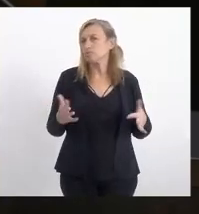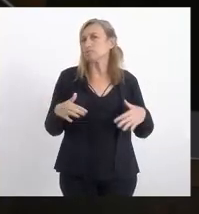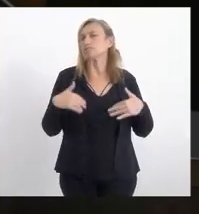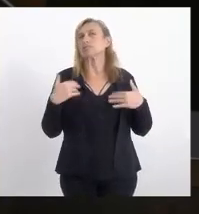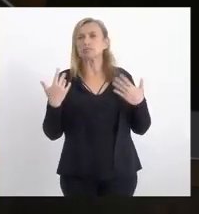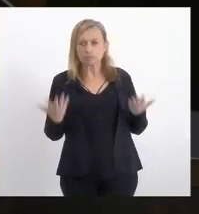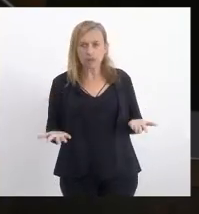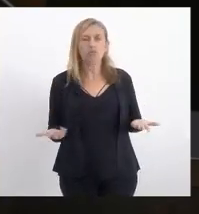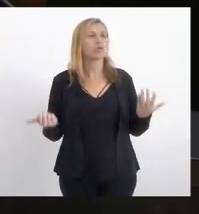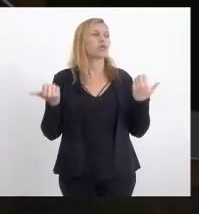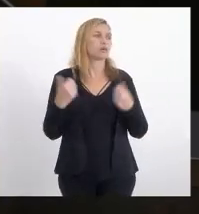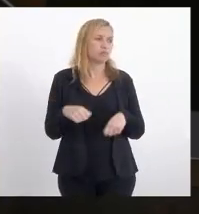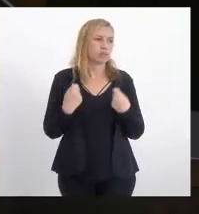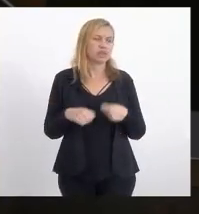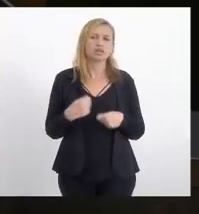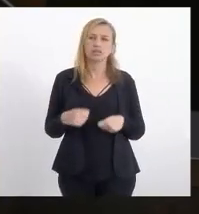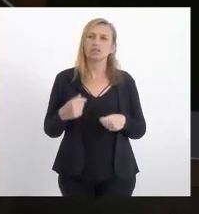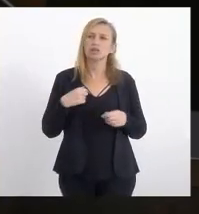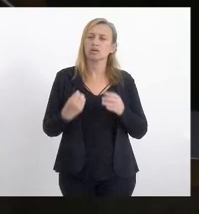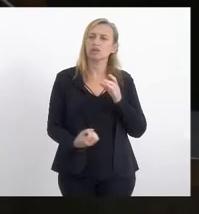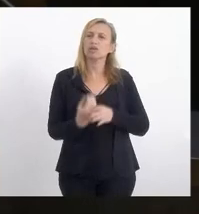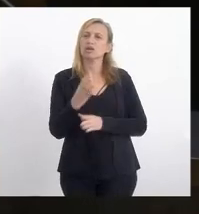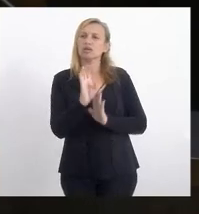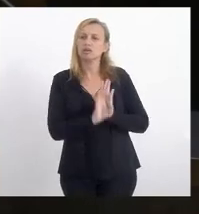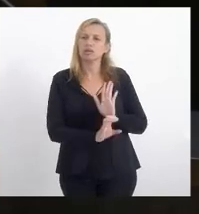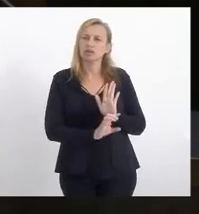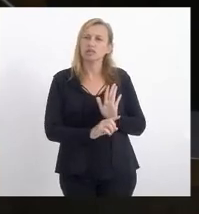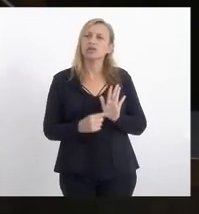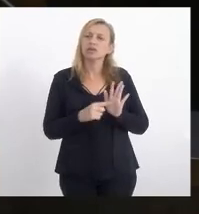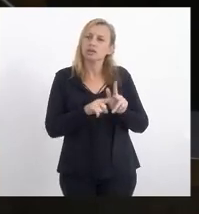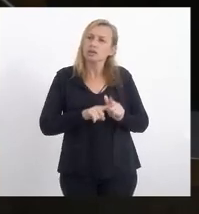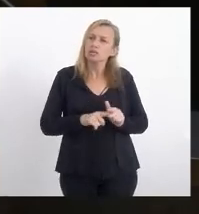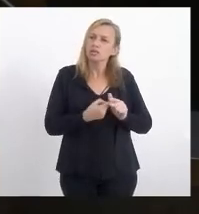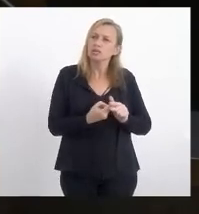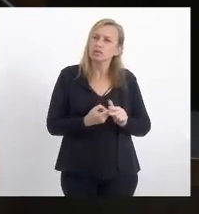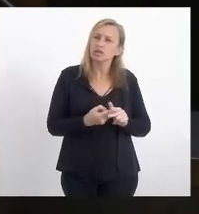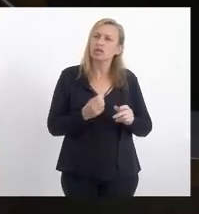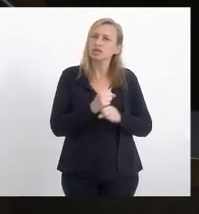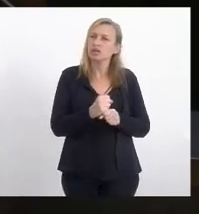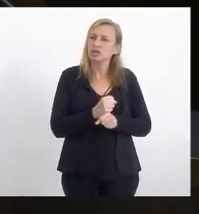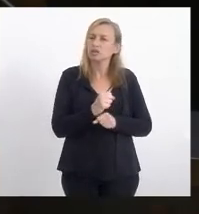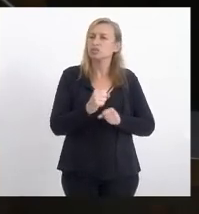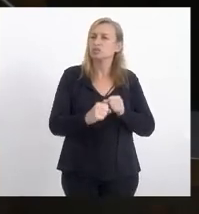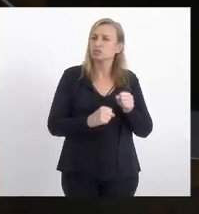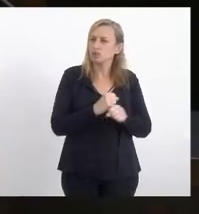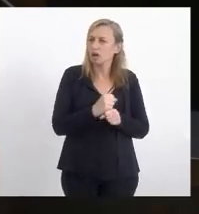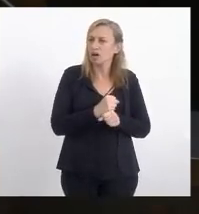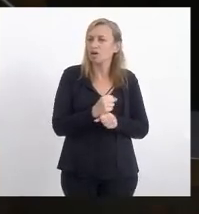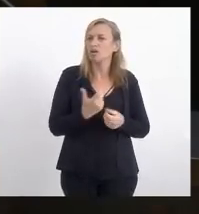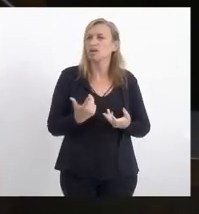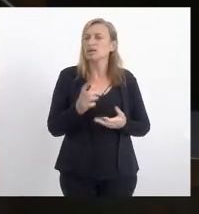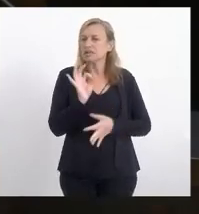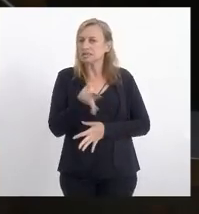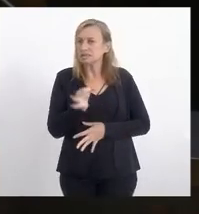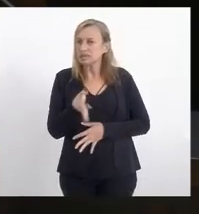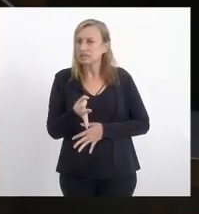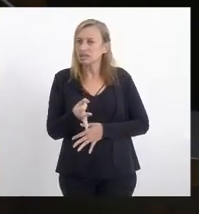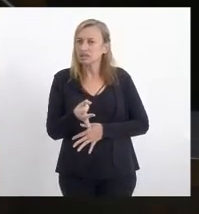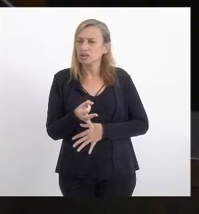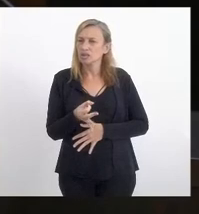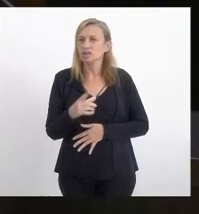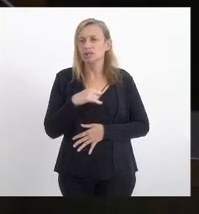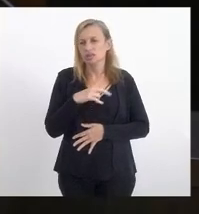a gente precisa eu fiz uma Emenda nessa Nesse quesito aí você mudar o fardamento Tem Que Ser anual é óbvio que